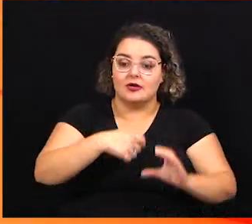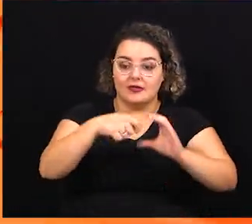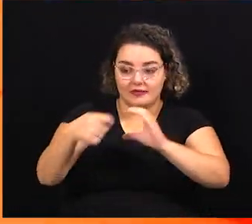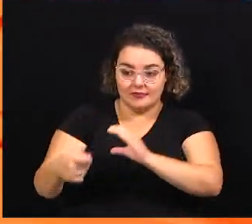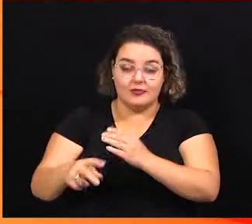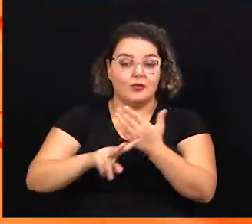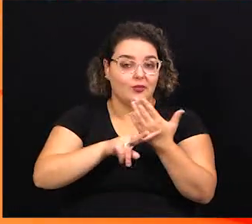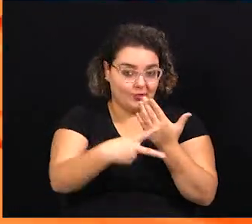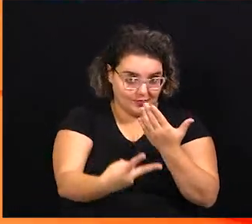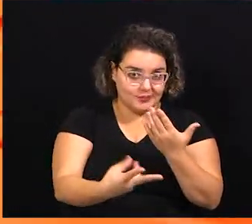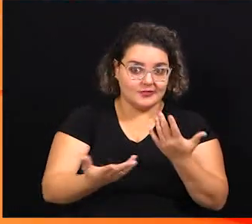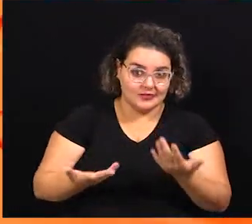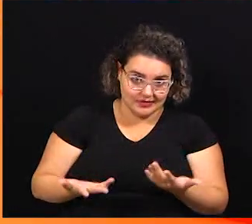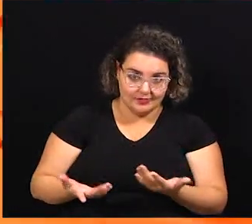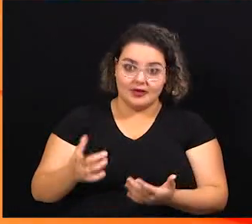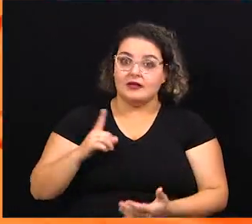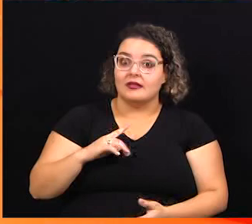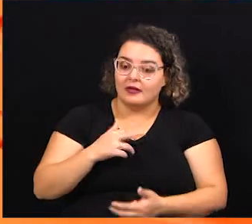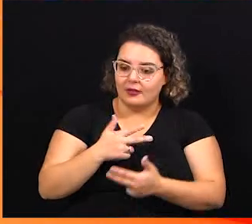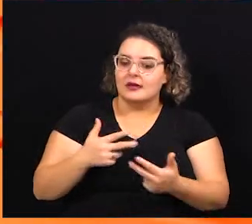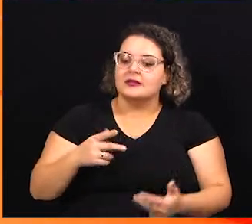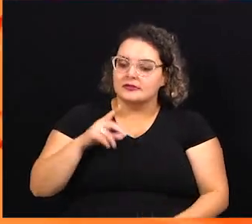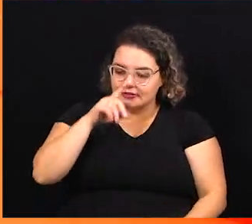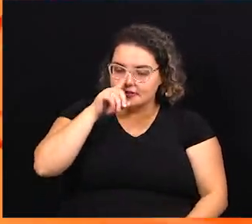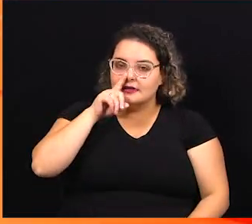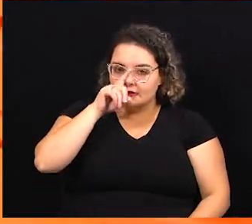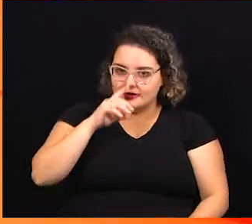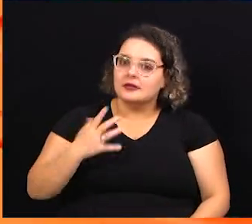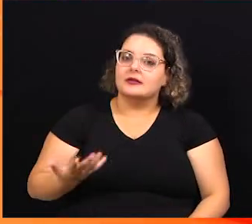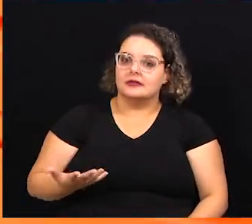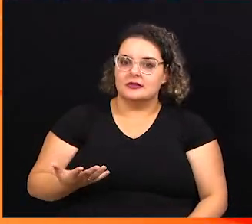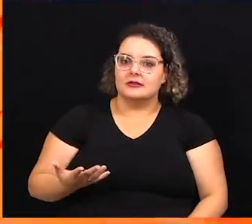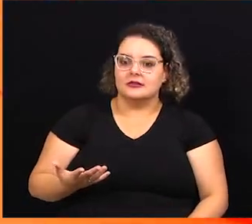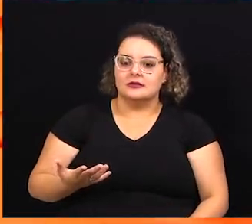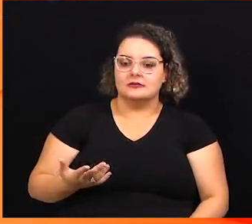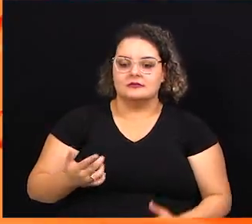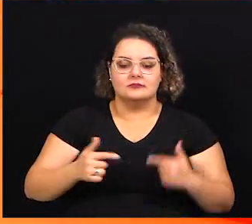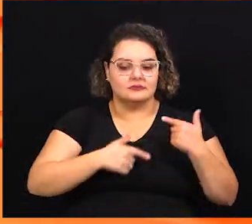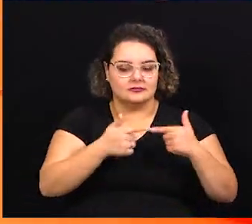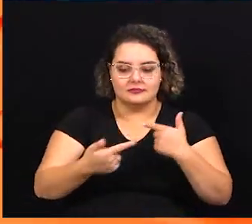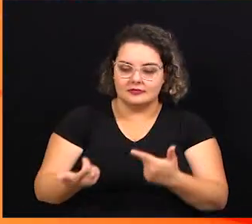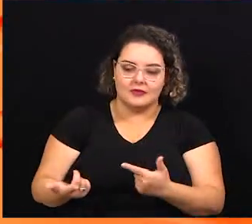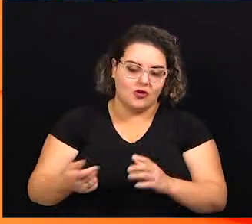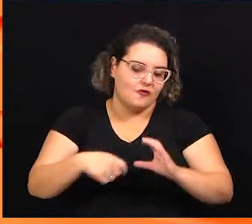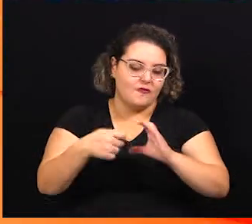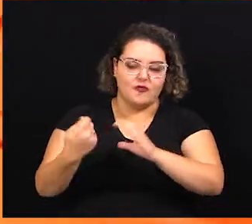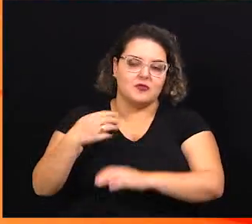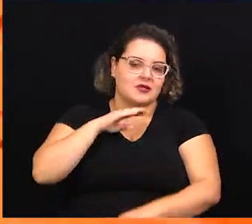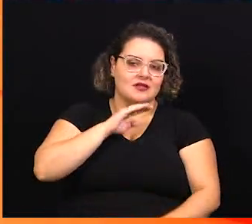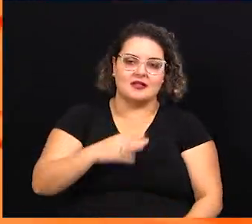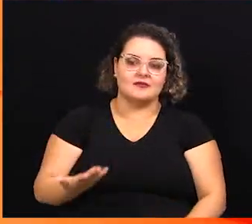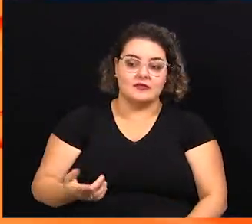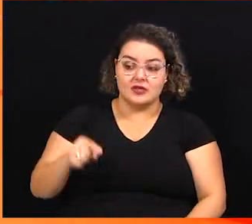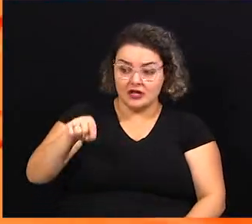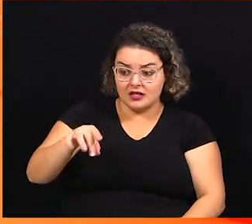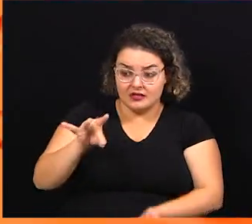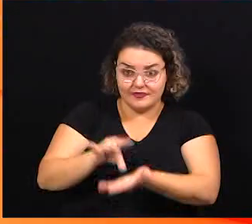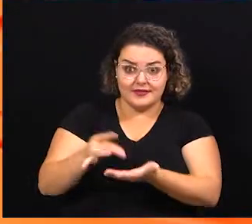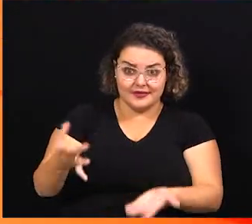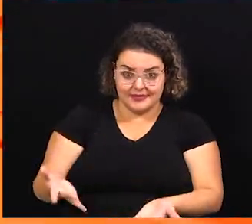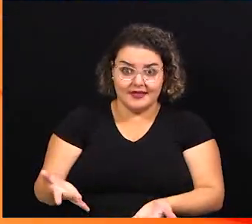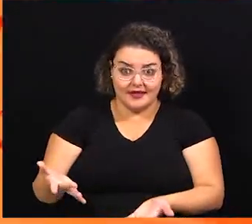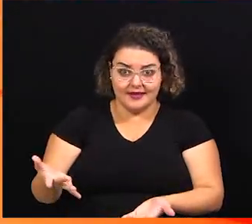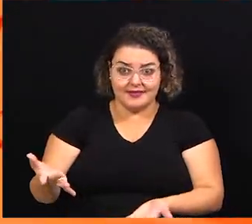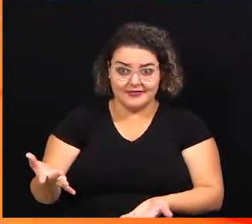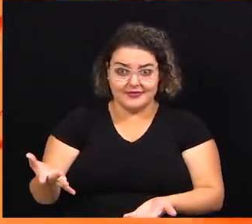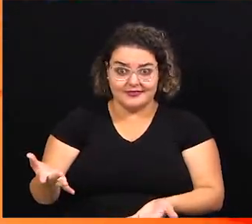brinco que é uma sessão da tarde com consequência. Então tem coisa muito séria. E um momento a piadinha clássica de sessão da tarde, tipo, eles estão atirando e são balas de